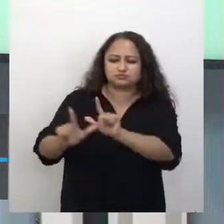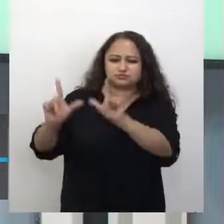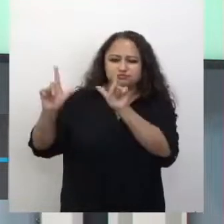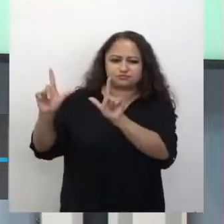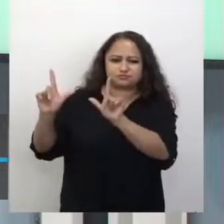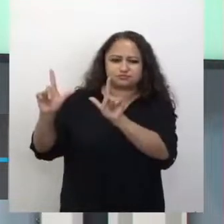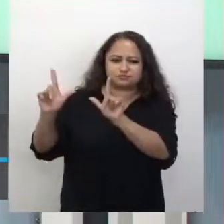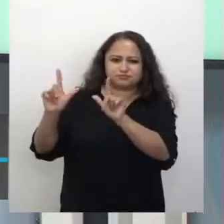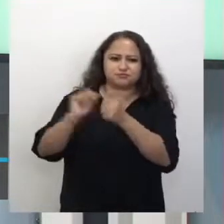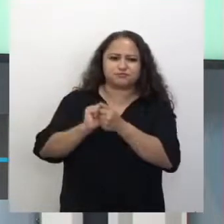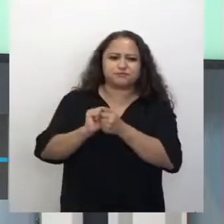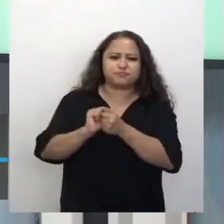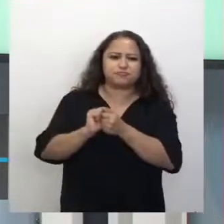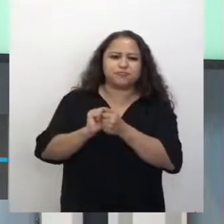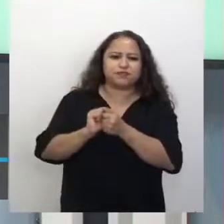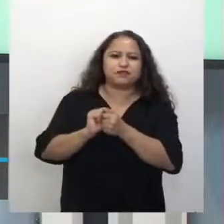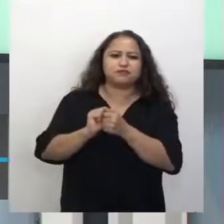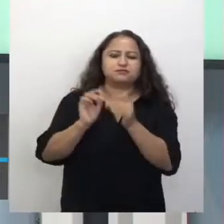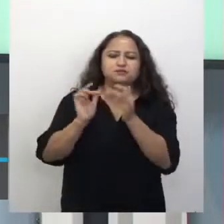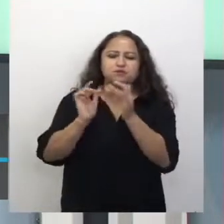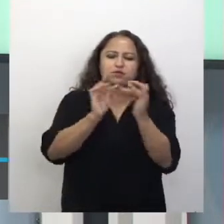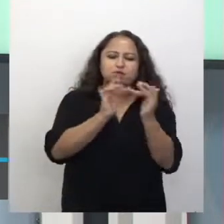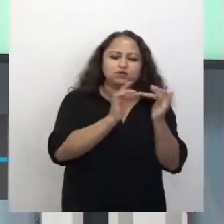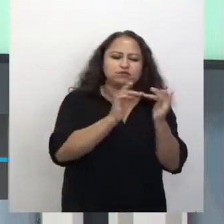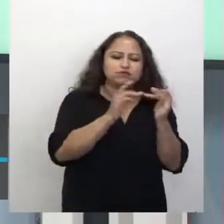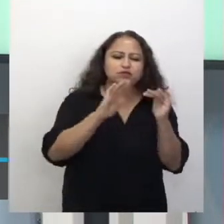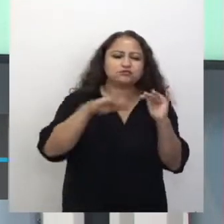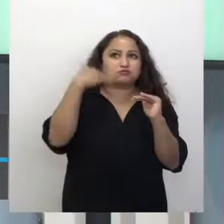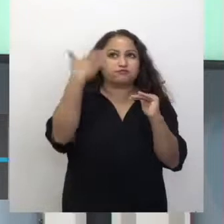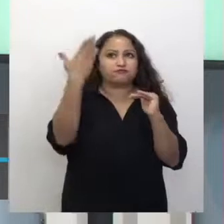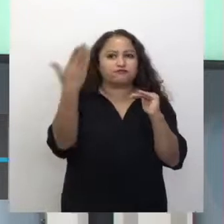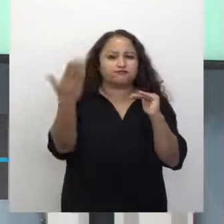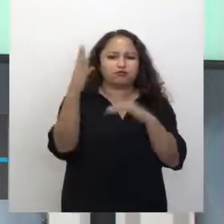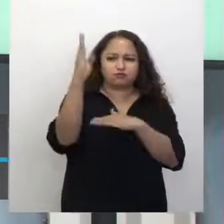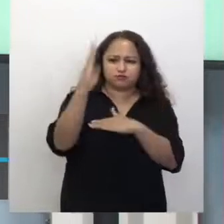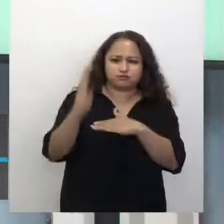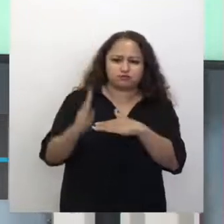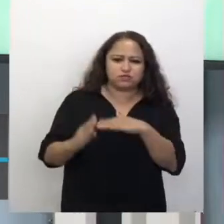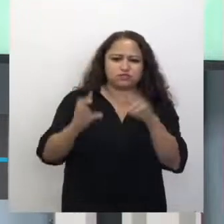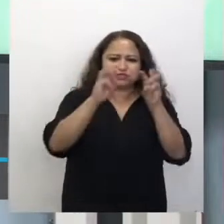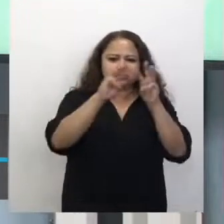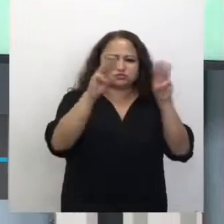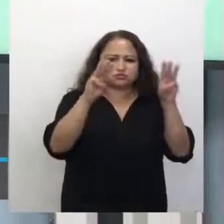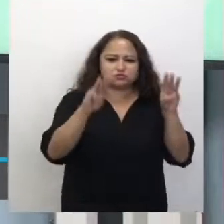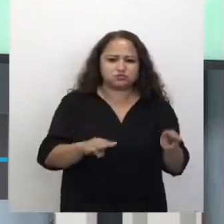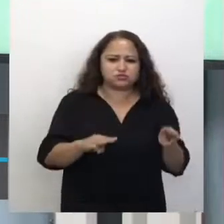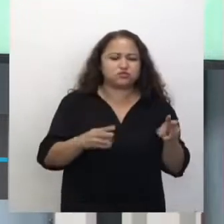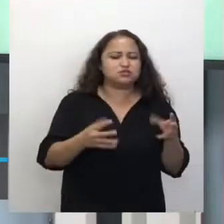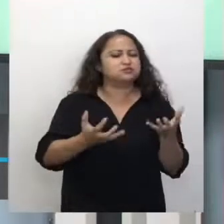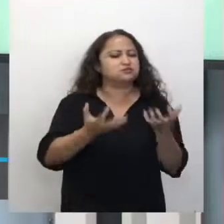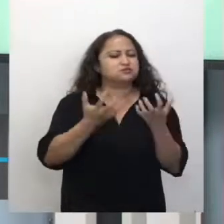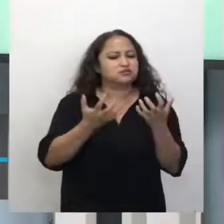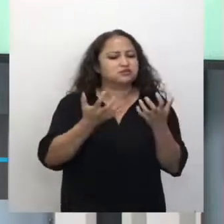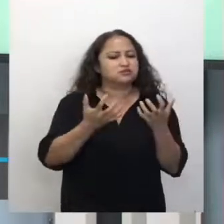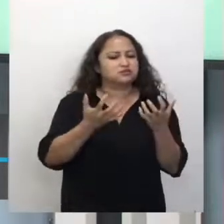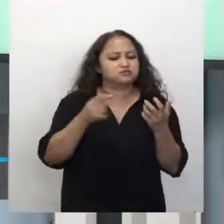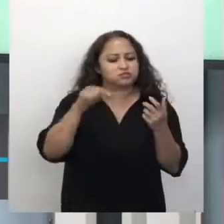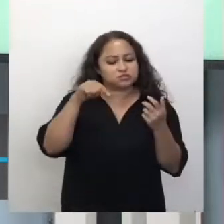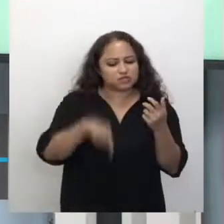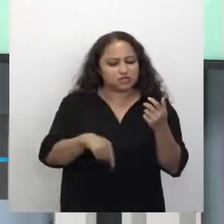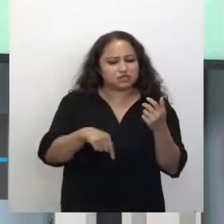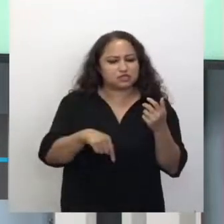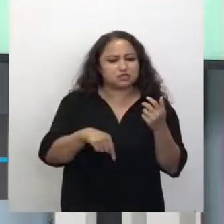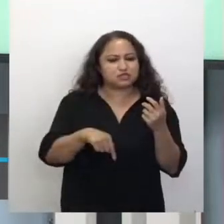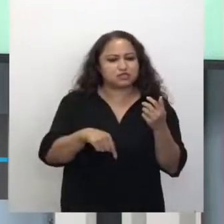essa questão de entrar em contato, às vezes, com museus de fora do Brasil. Vamos supor que nós queiramos fazer aqui uma exposição